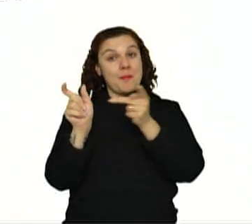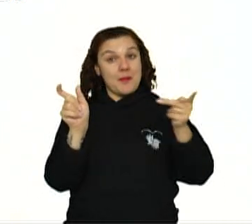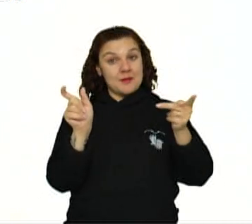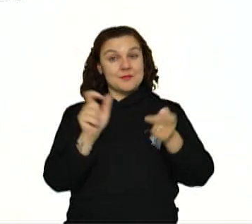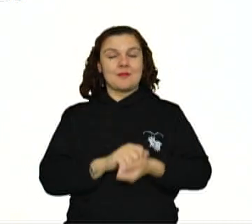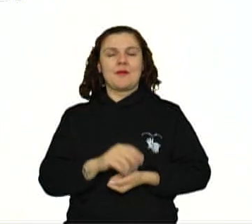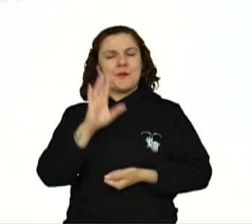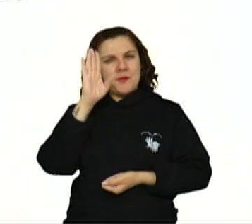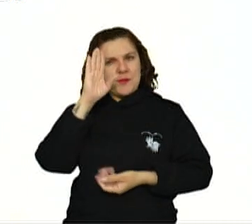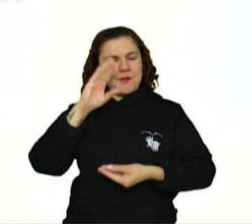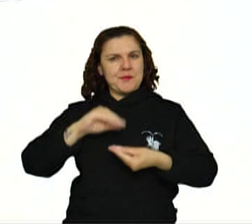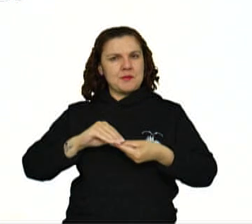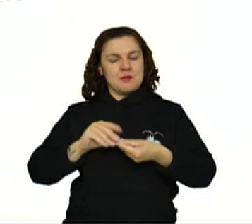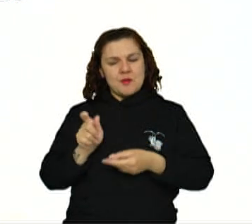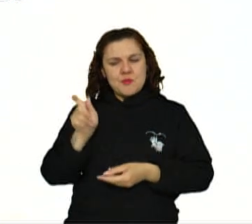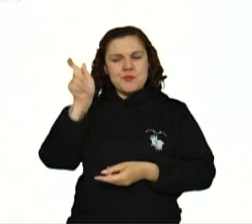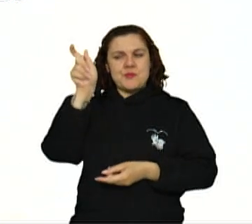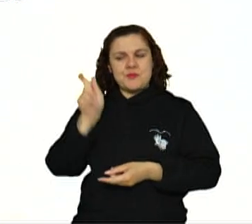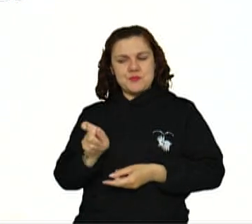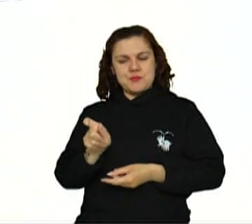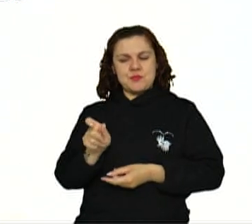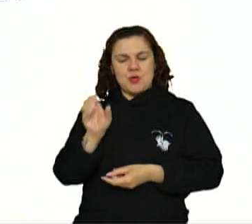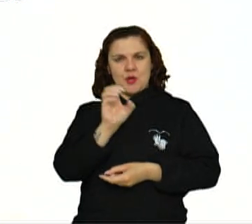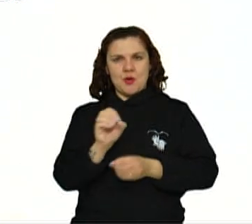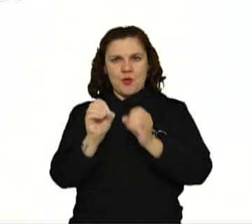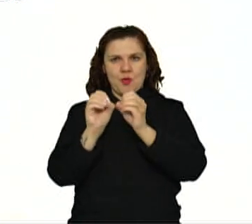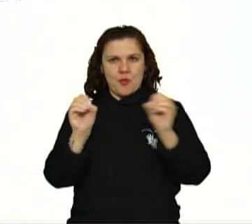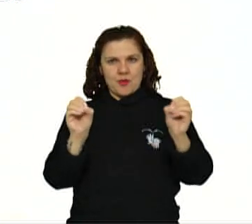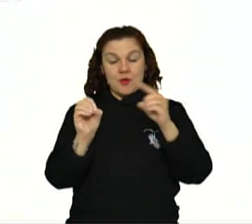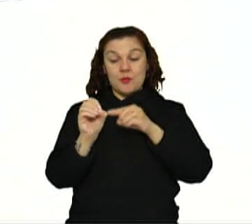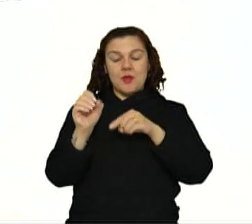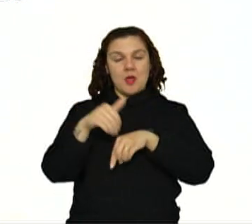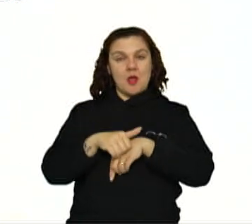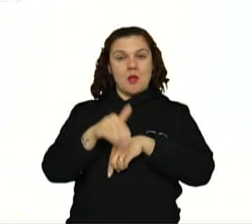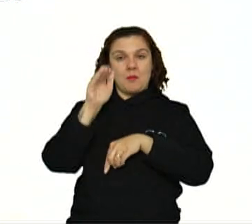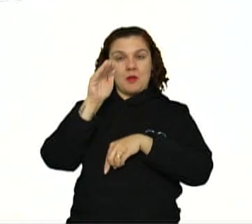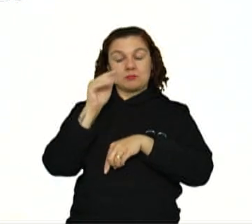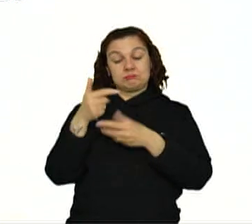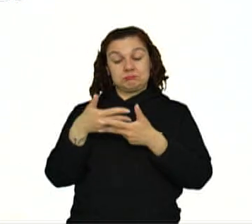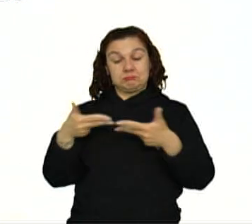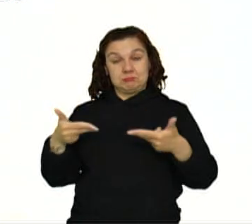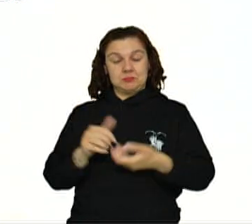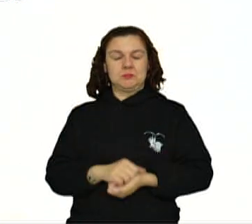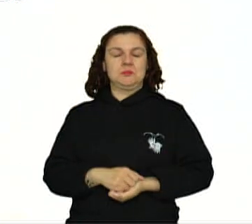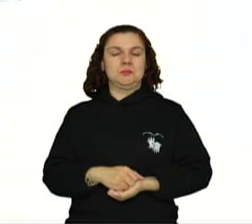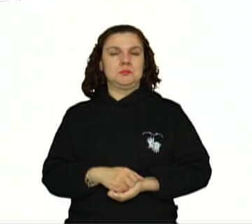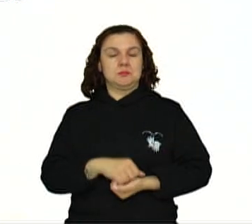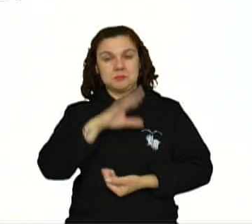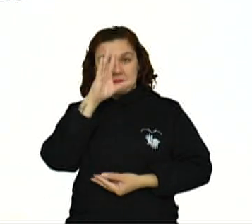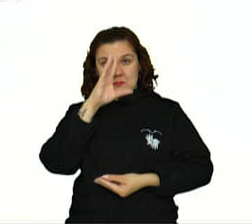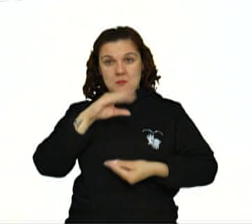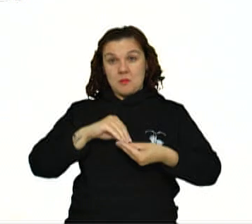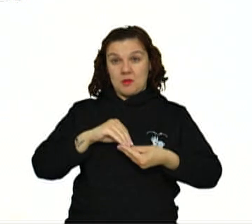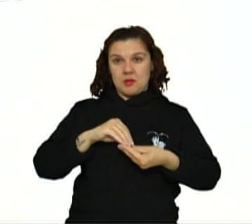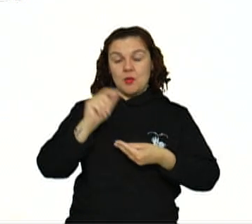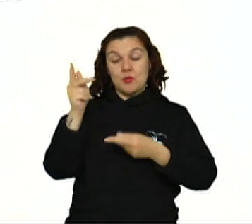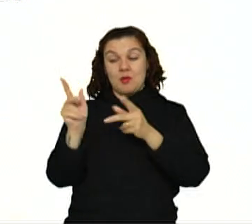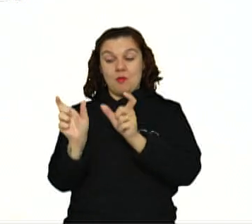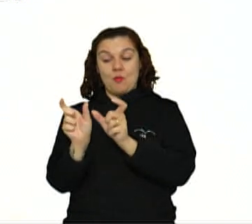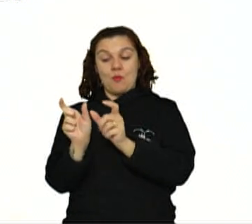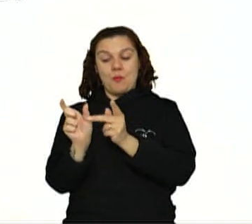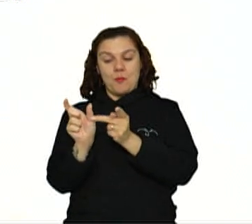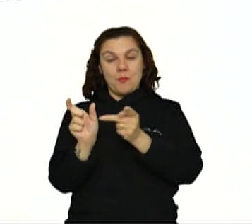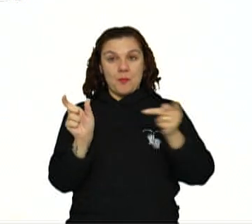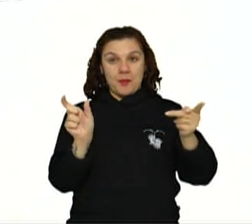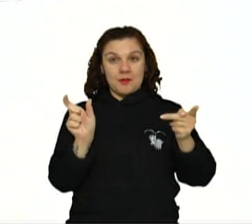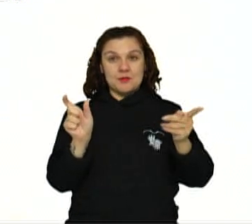o sujeito da oração como o termo do qual se declara algo. Compreender o predicado